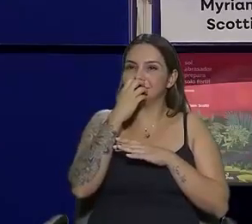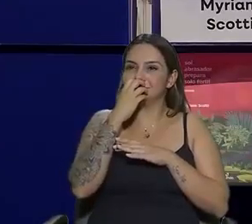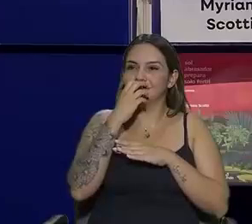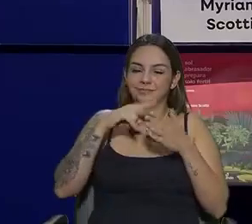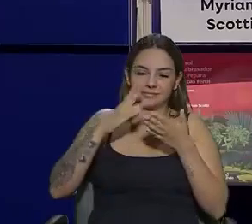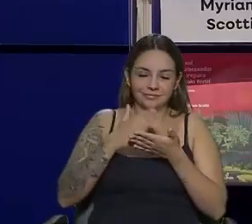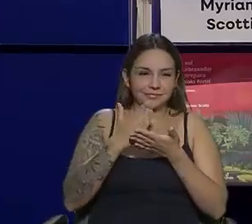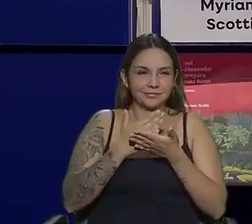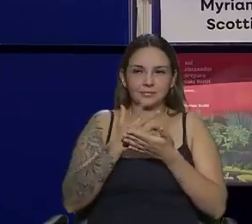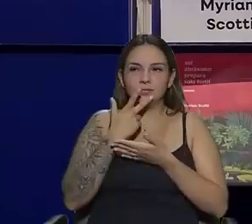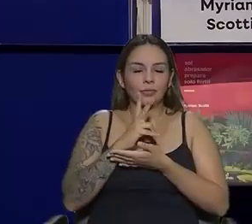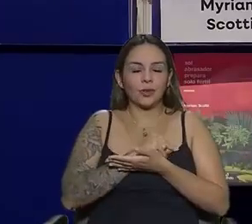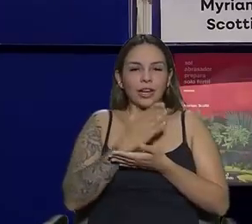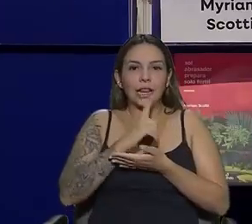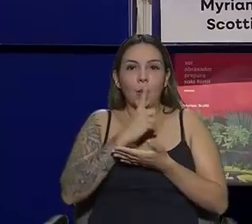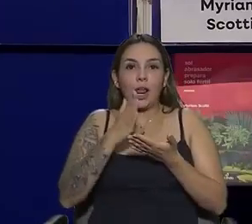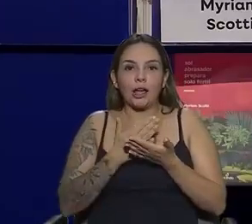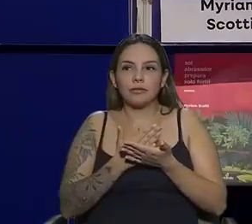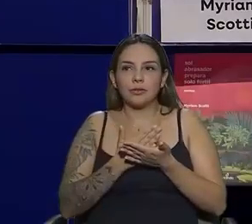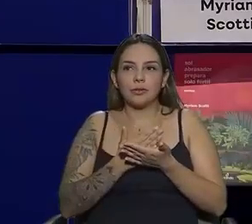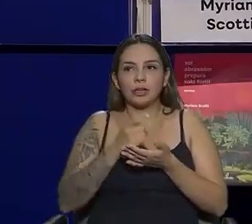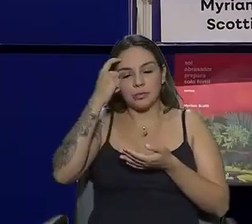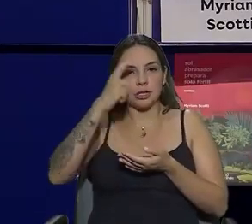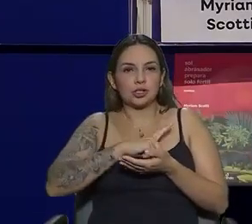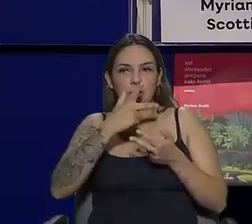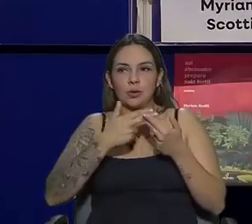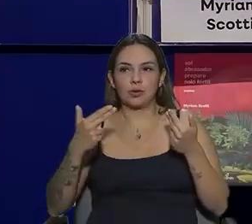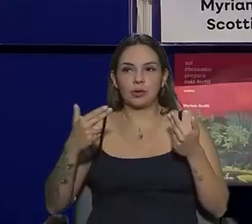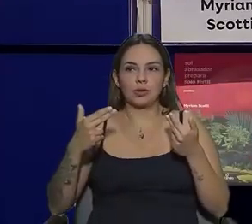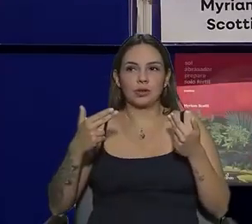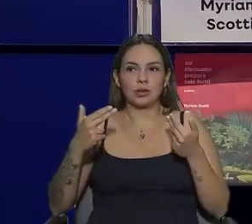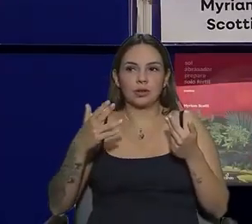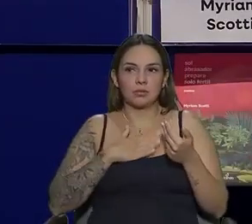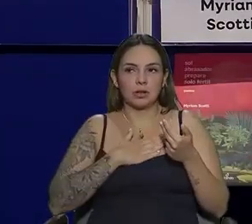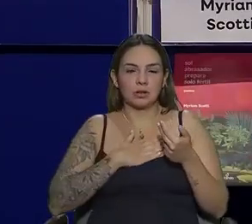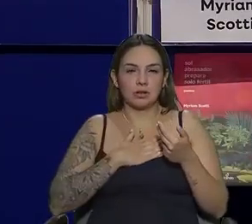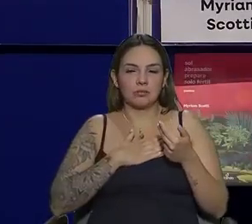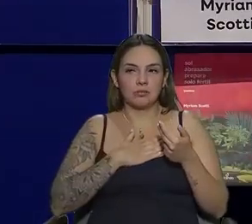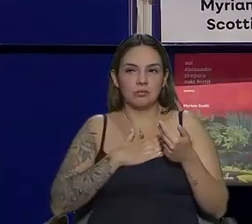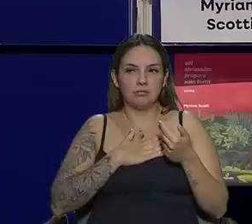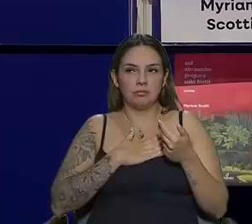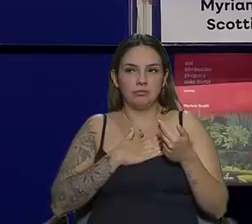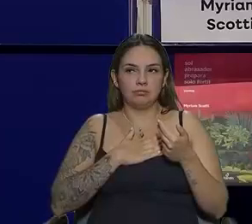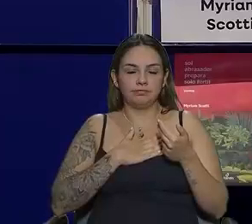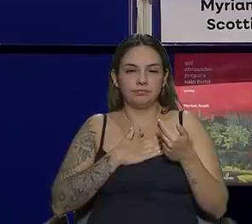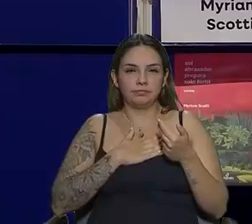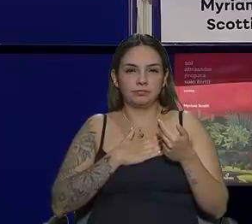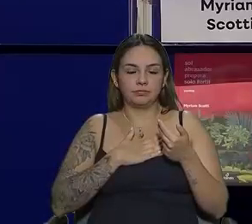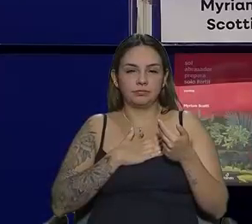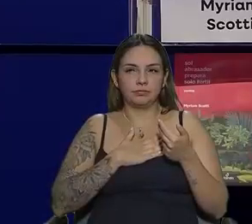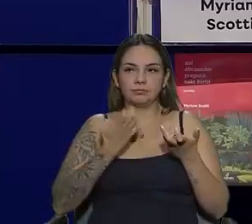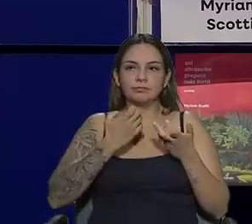aí eu li aquele livro e falei, nossa, agora eu tenho um livro. Só que eu pensei que eu tinha alguma coisa, que aquela coisa era minha, e daí me dei conta